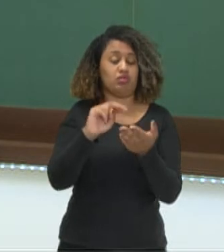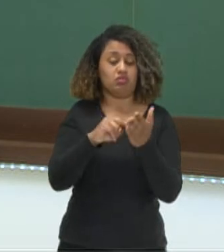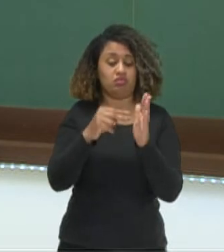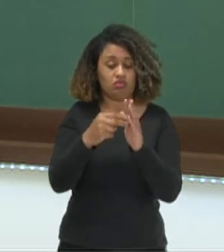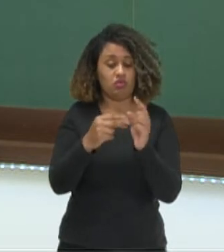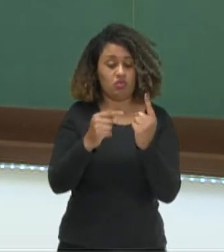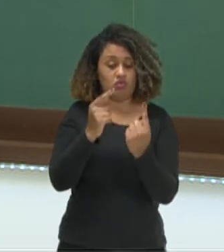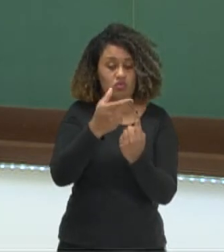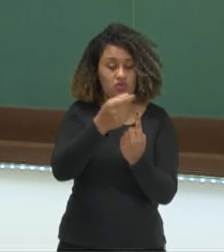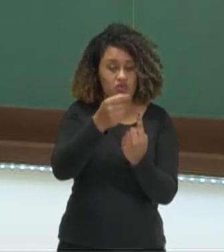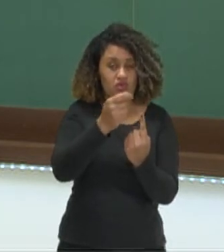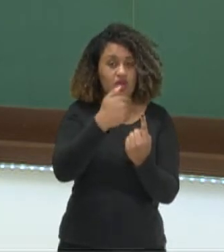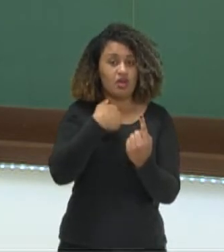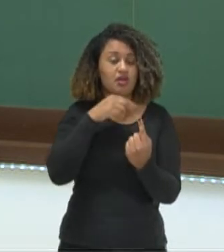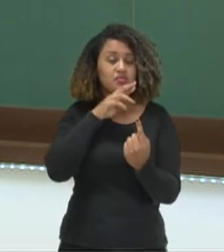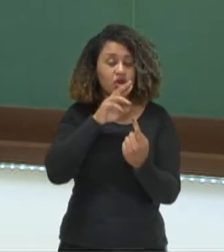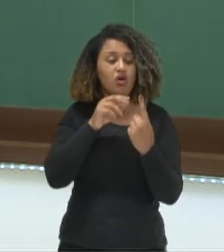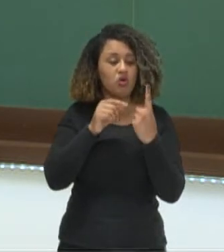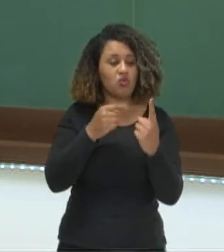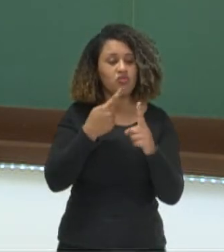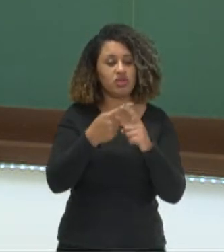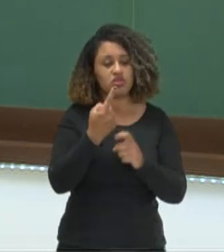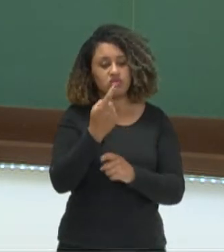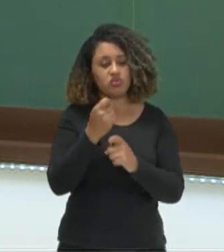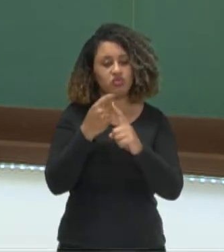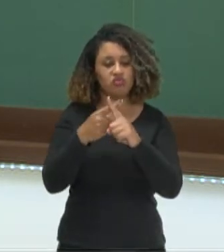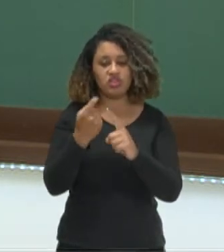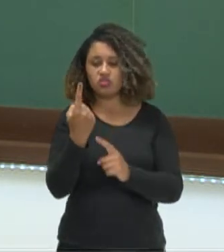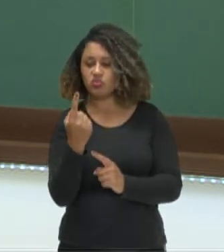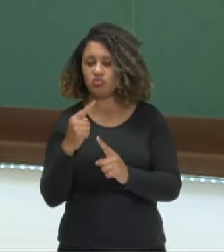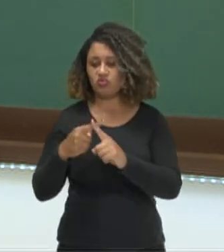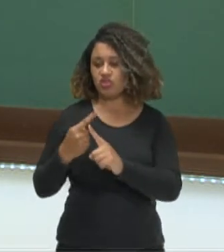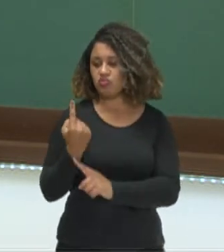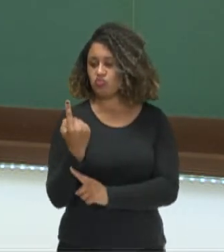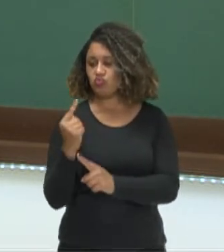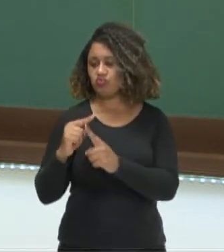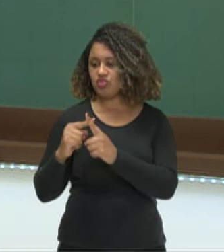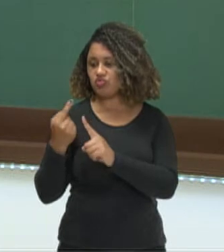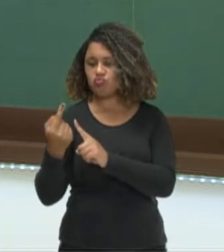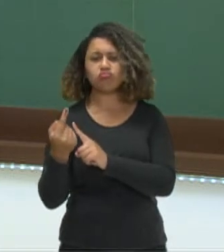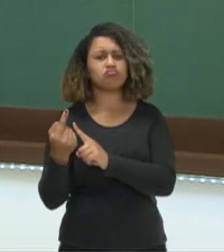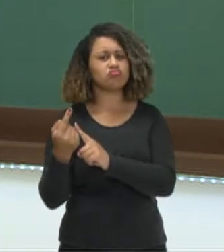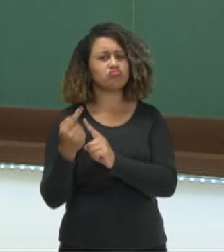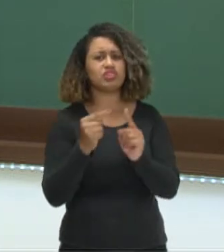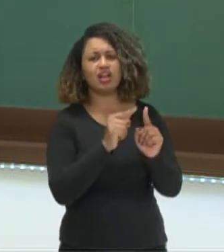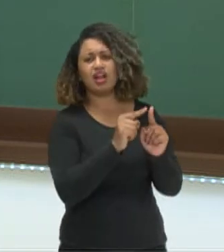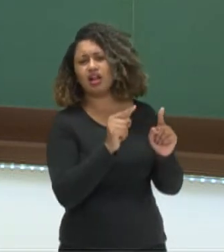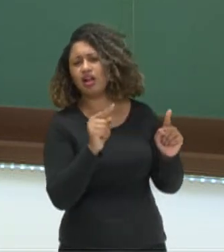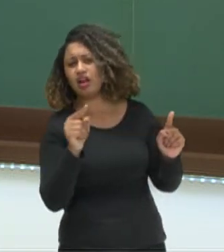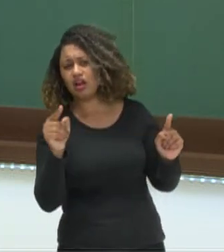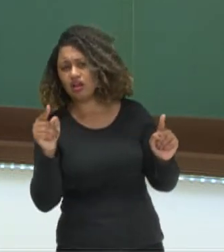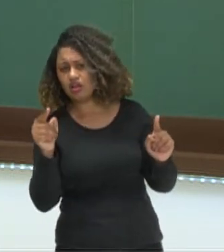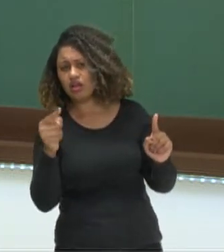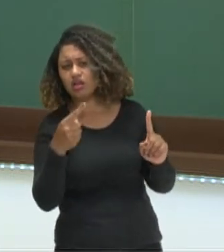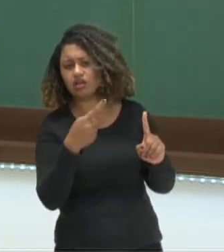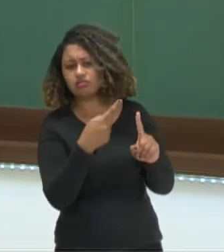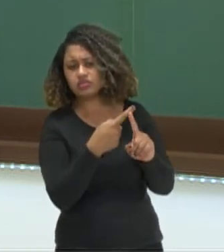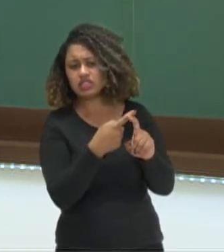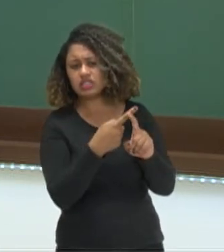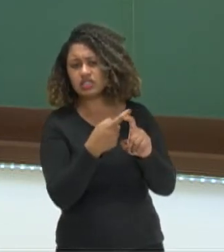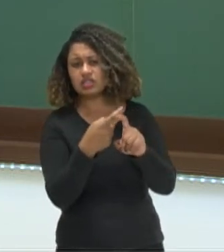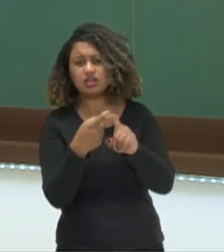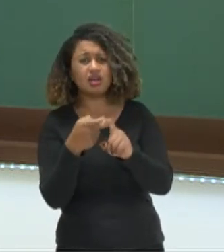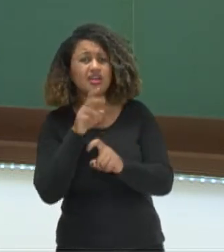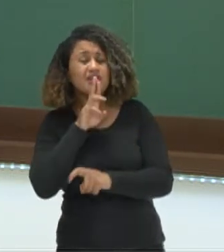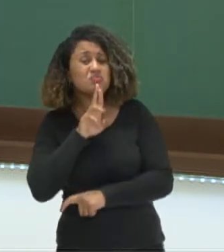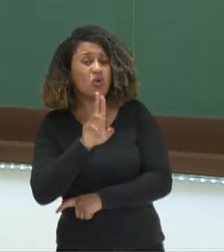a 20 é 1 vezes 1 vezes 1 vezes 1, 20 vezes. Se você multiplicar o número 1 20